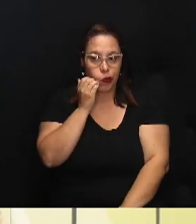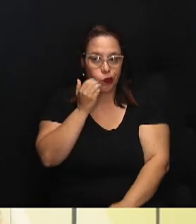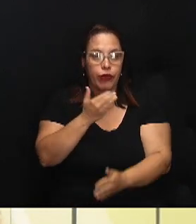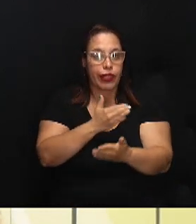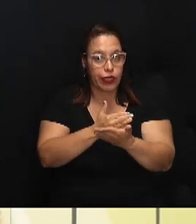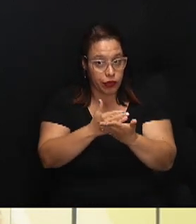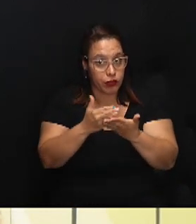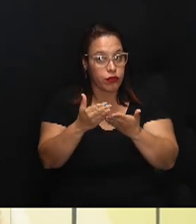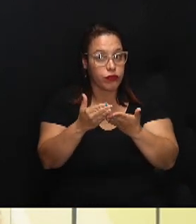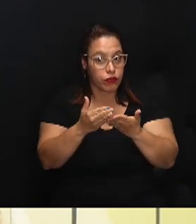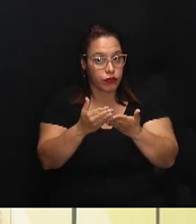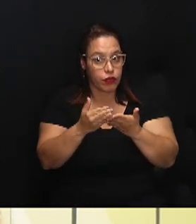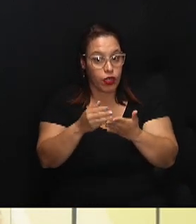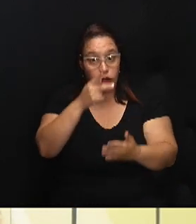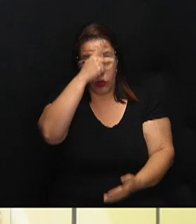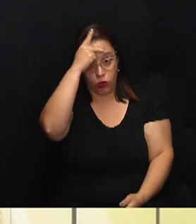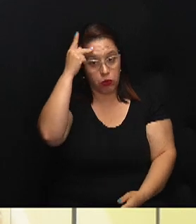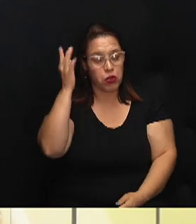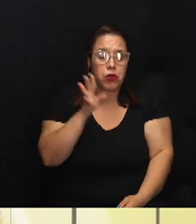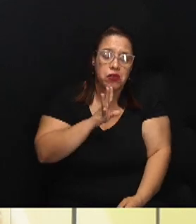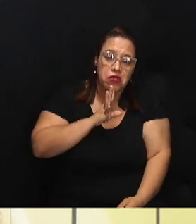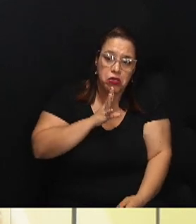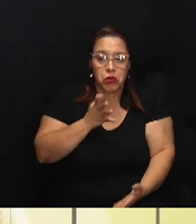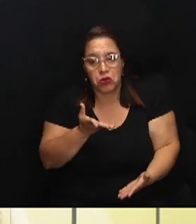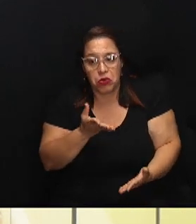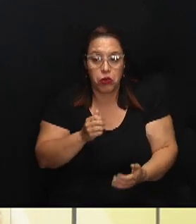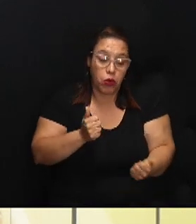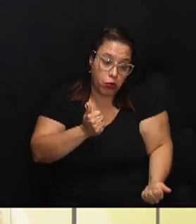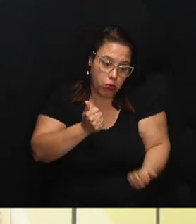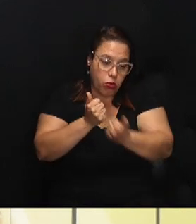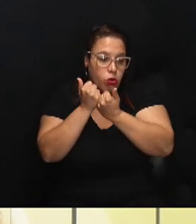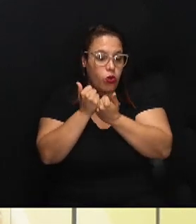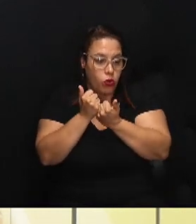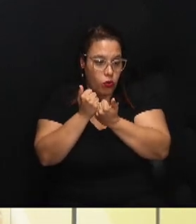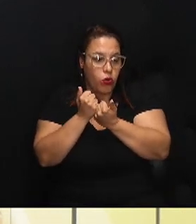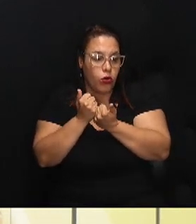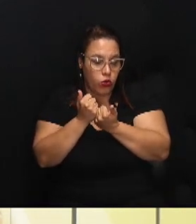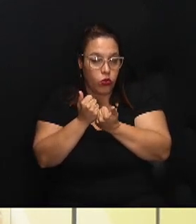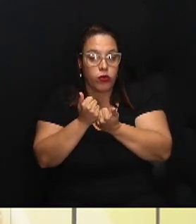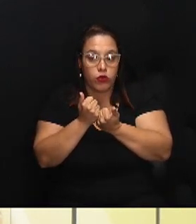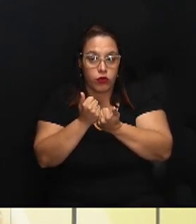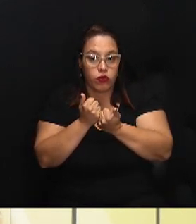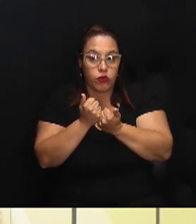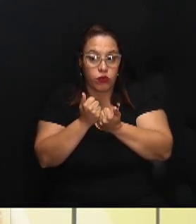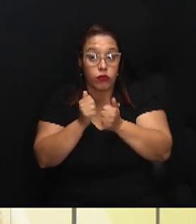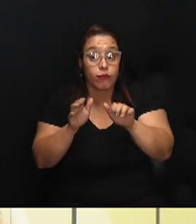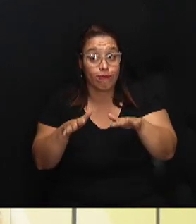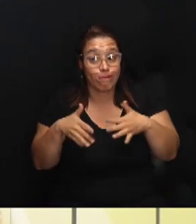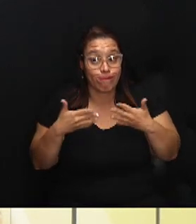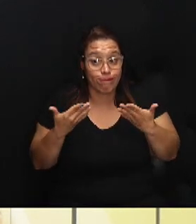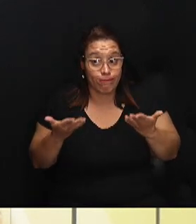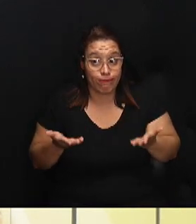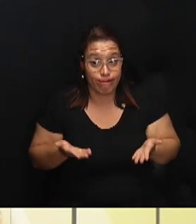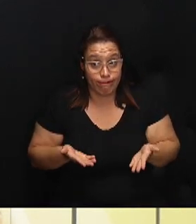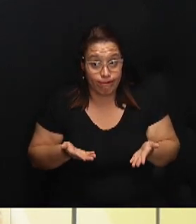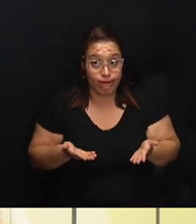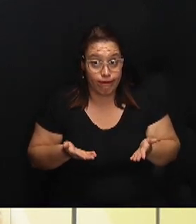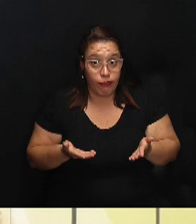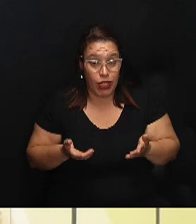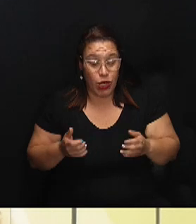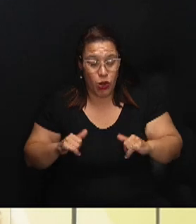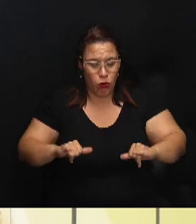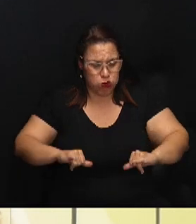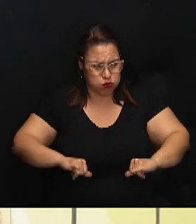pode ser de pessoas conhecidas, né, de um apoio, um suporte. E caso, né, o